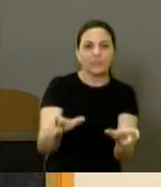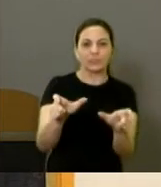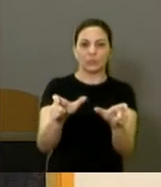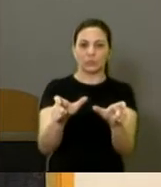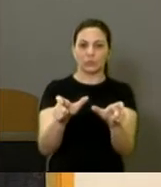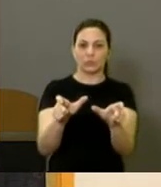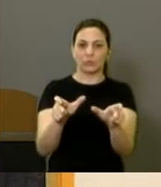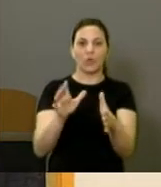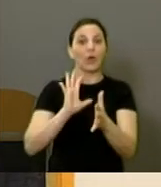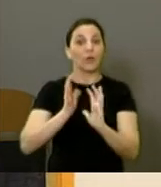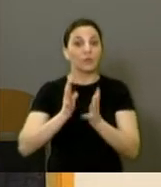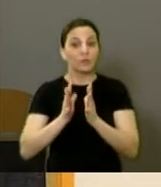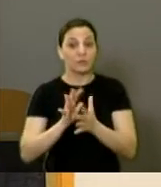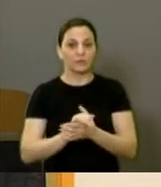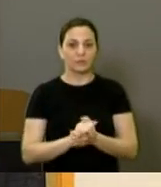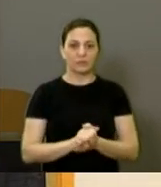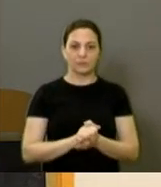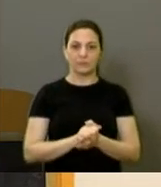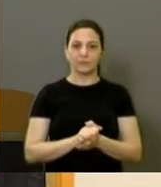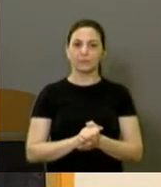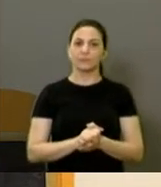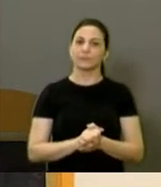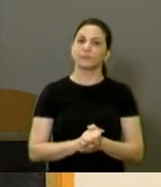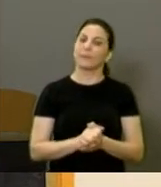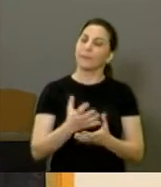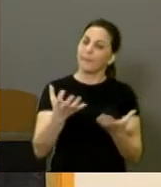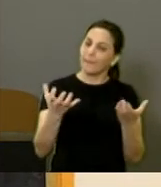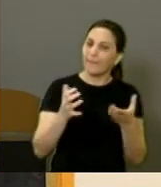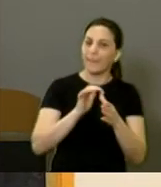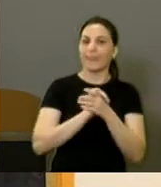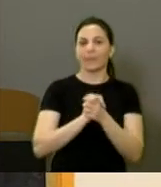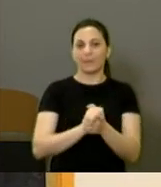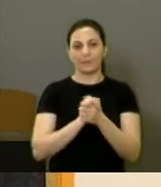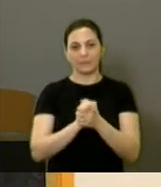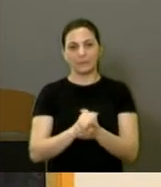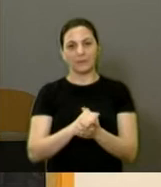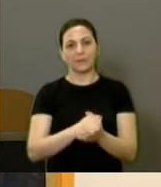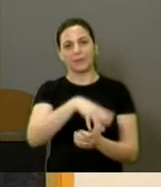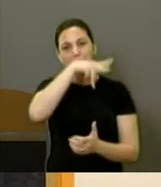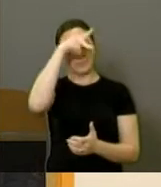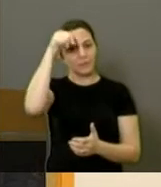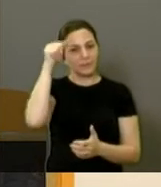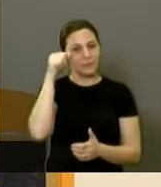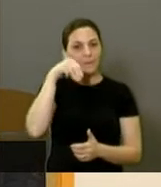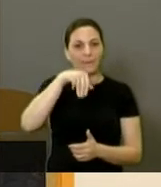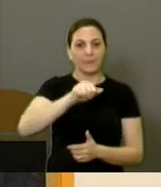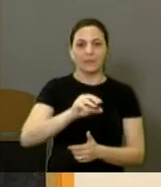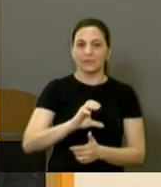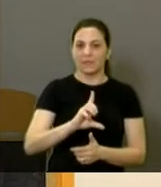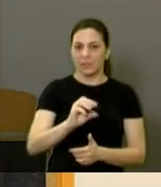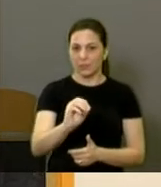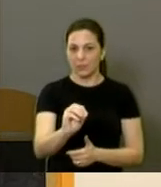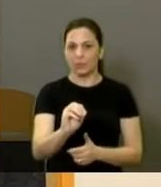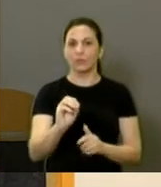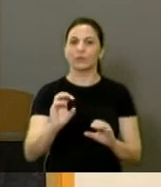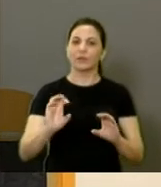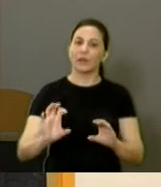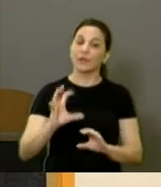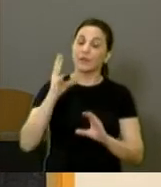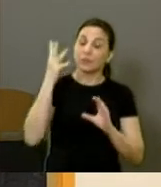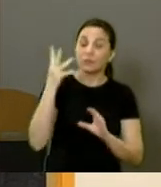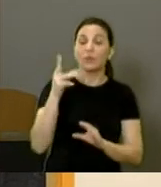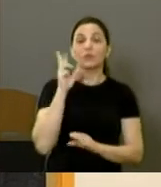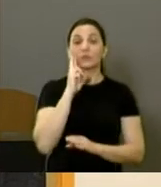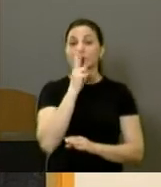à língua de sinais. Eu quero cumprimentar o prefeito Marcelo Barbieri, pela inauguração do restaurante